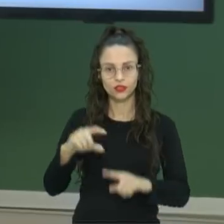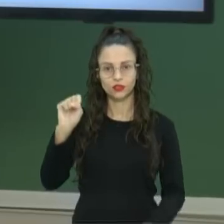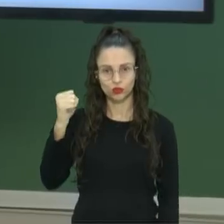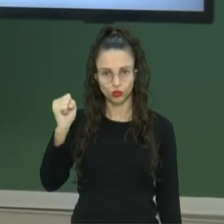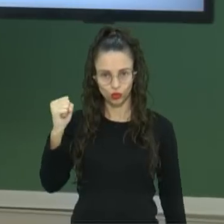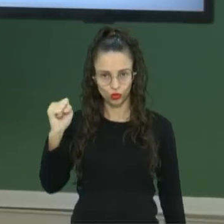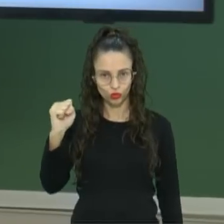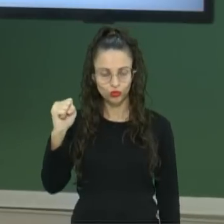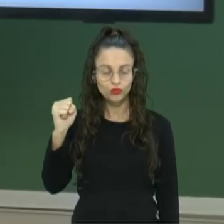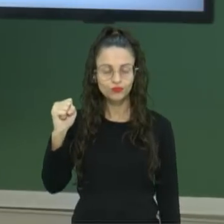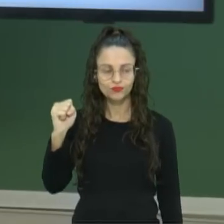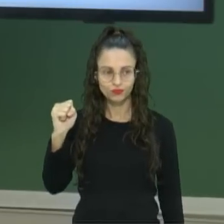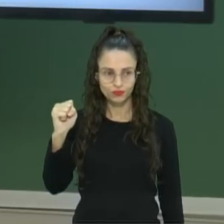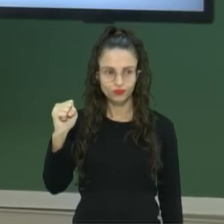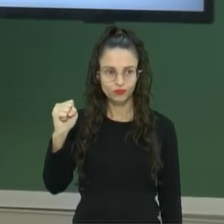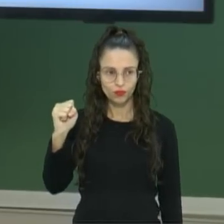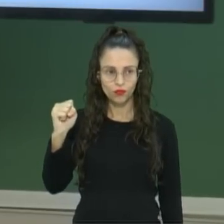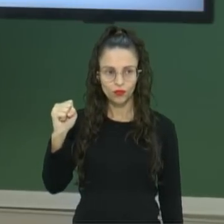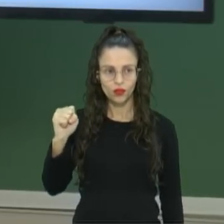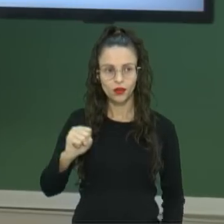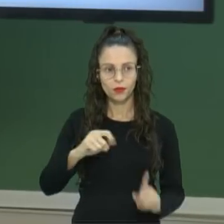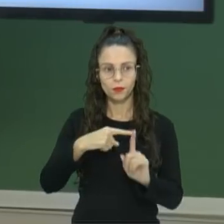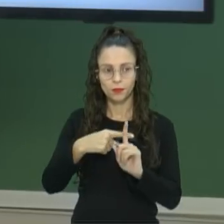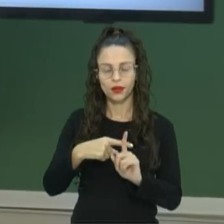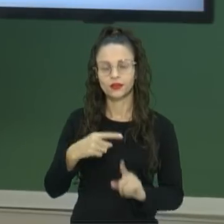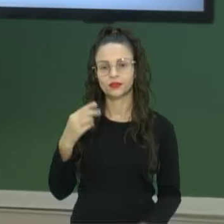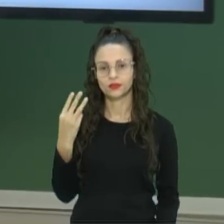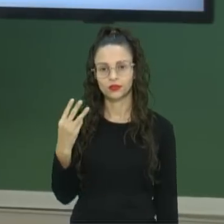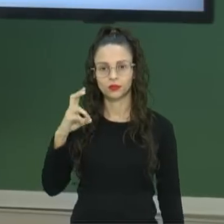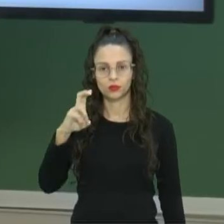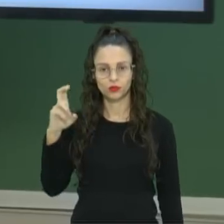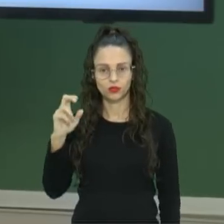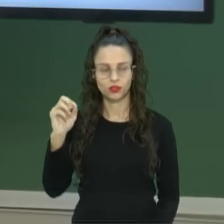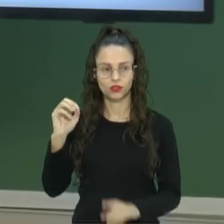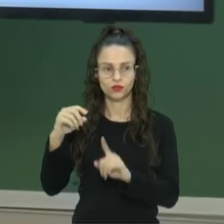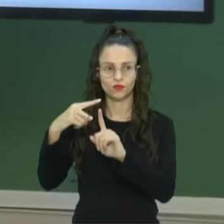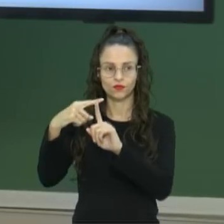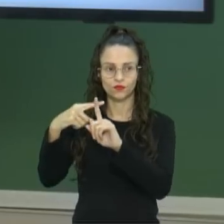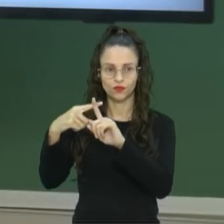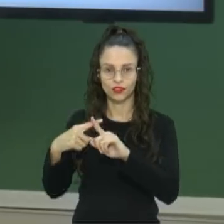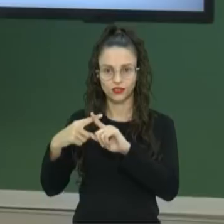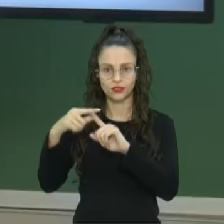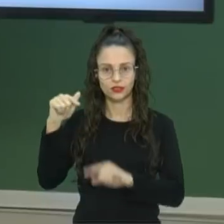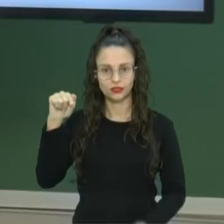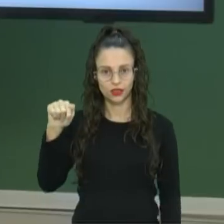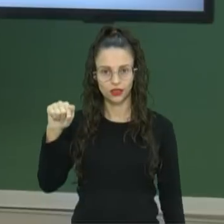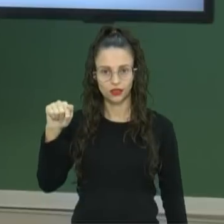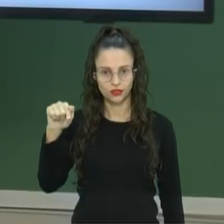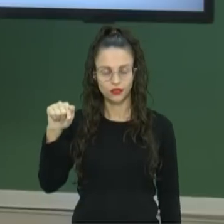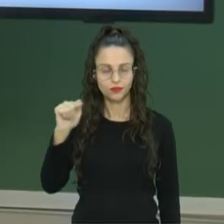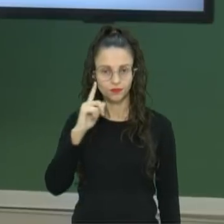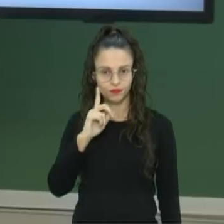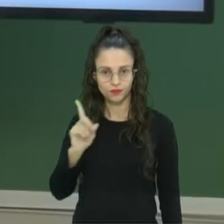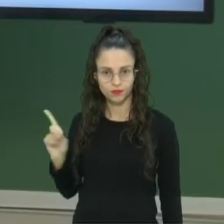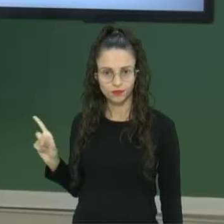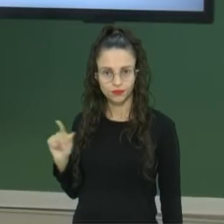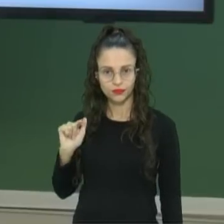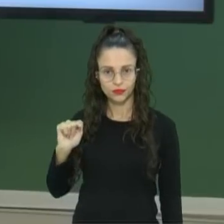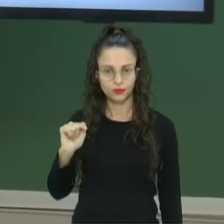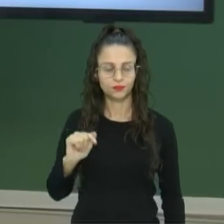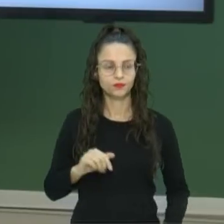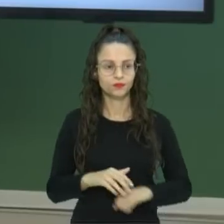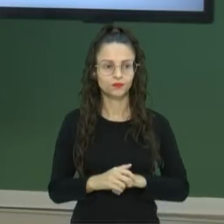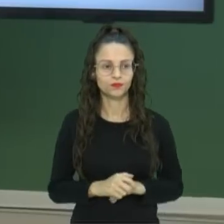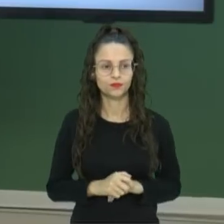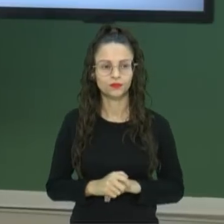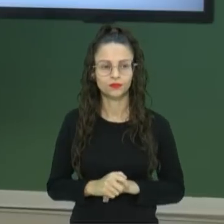8, porque ele aparece 8 vezes. O salário de 3.500 vezes 7, porque ele aparece 7